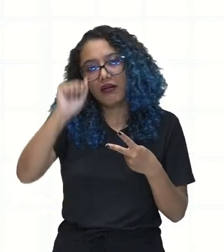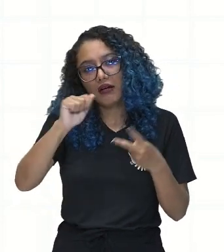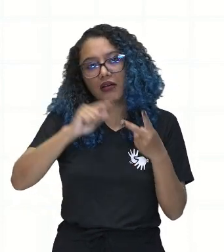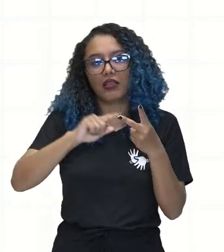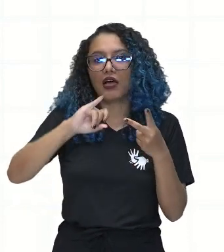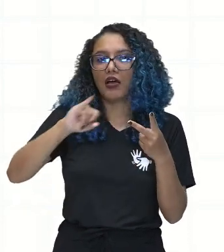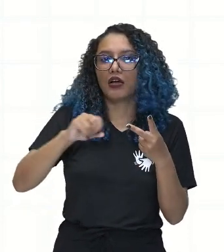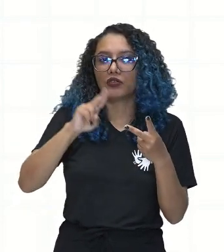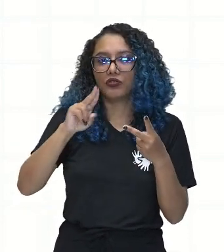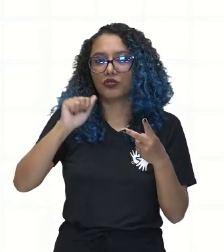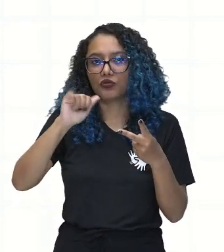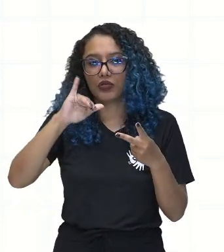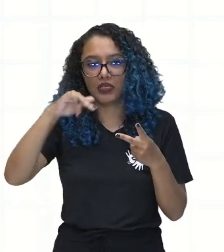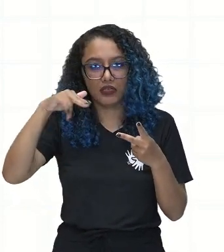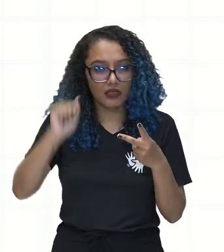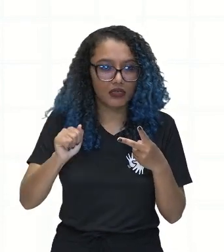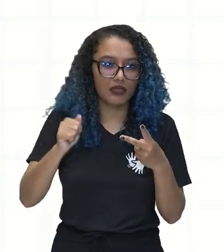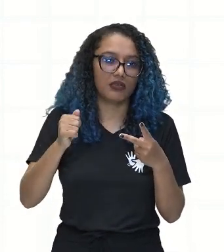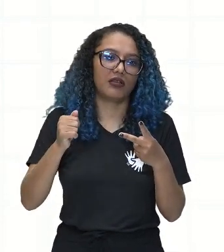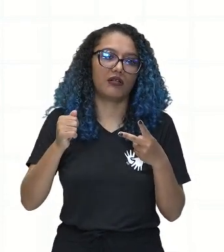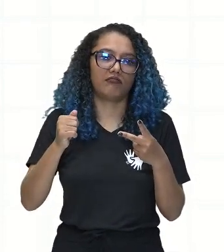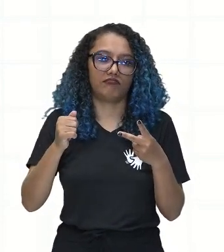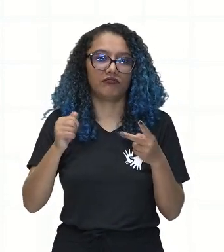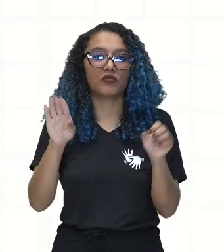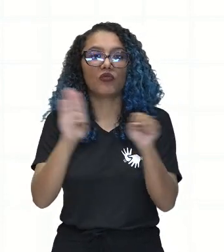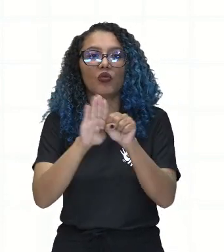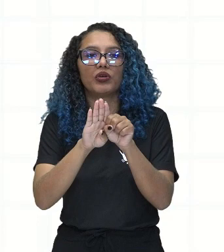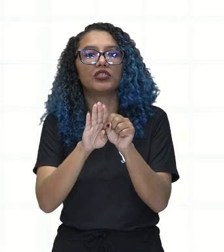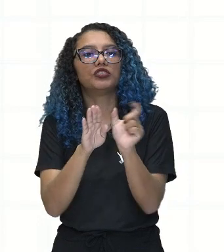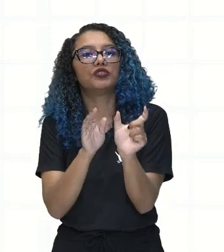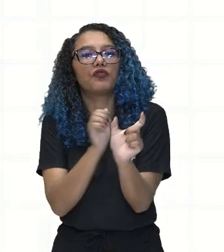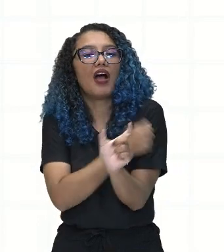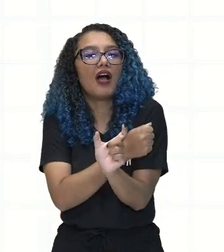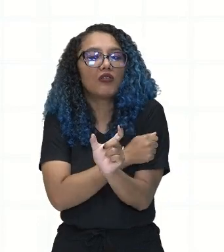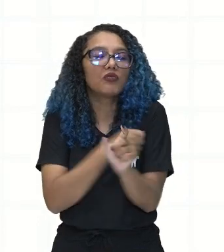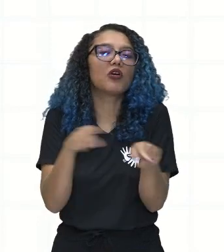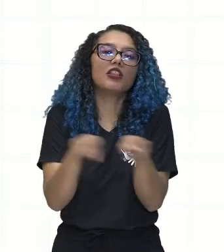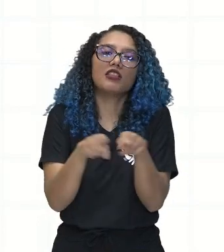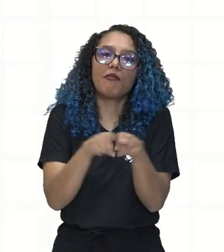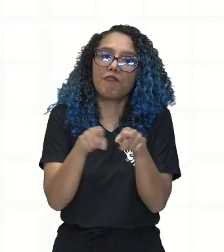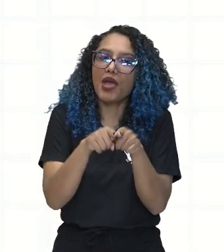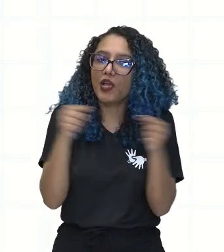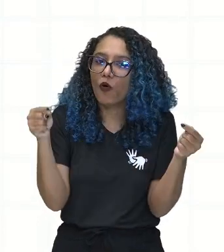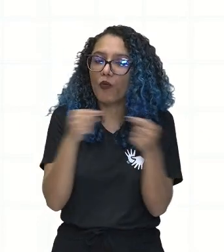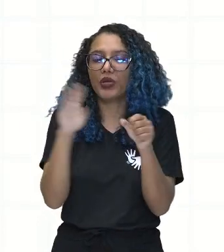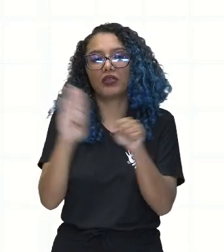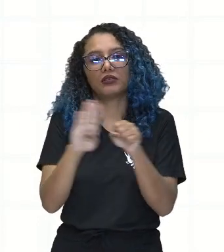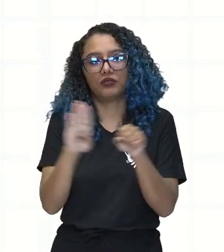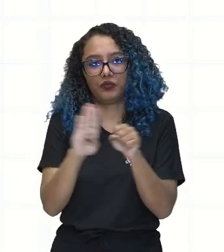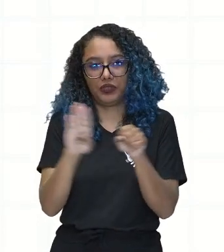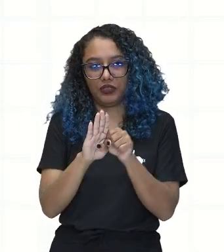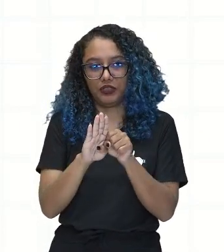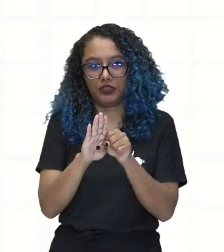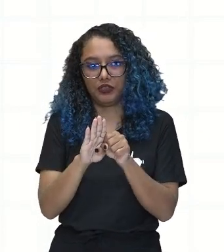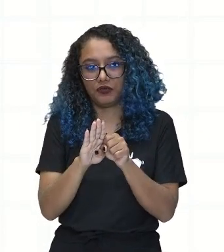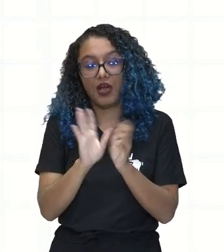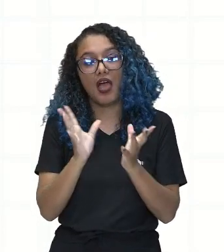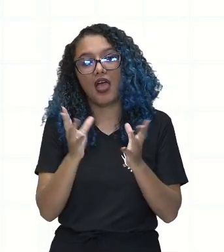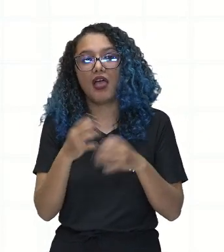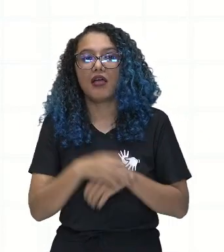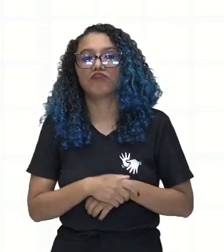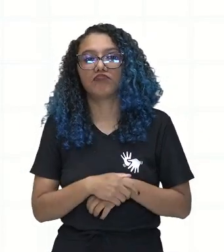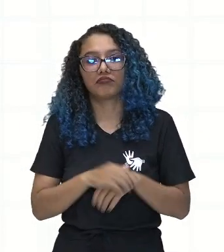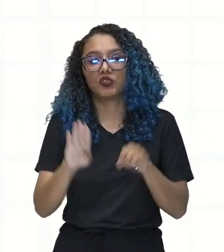Então, alunos é um substantivo. Então, o substantivo é a classe de palavras usada para dar nome aos seres,